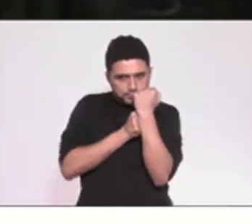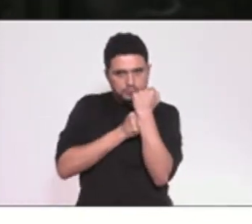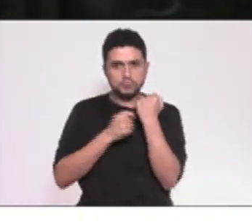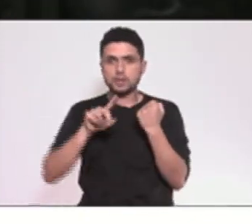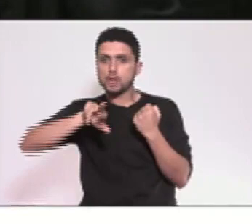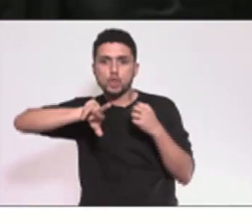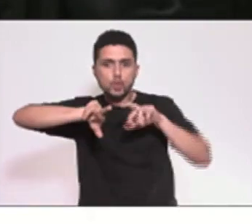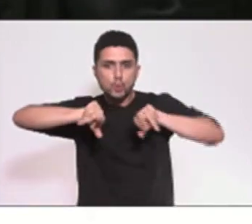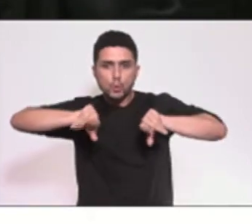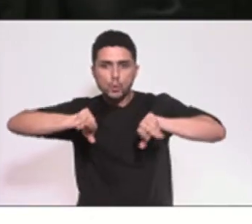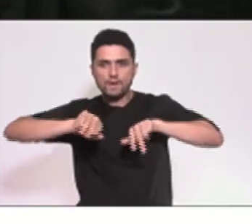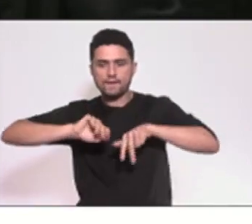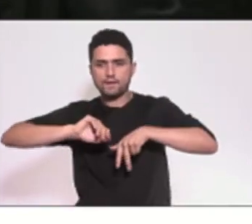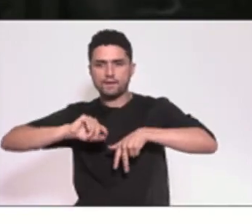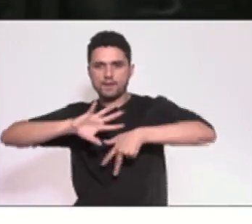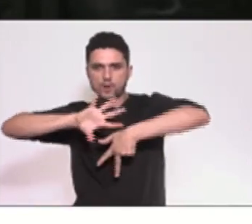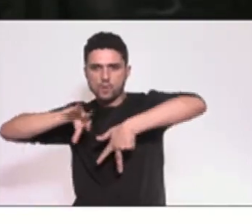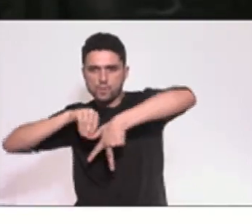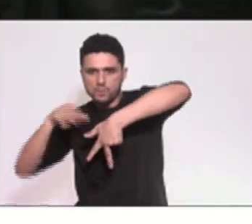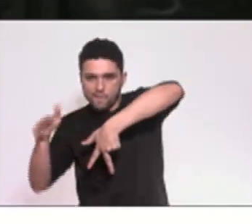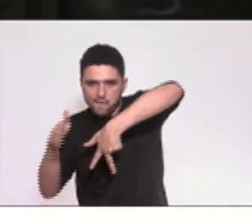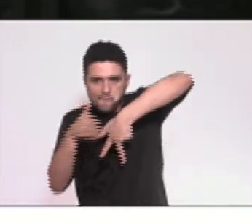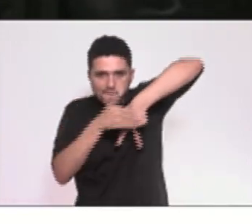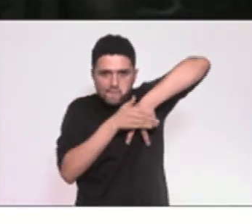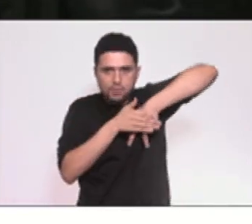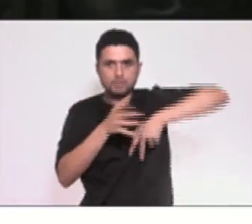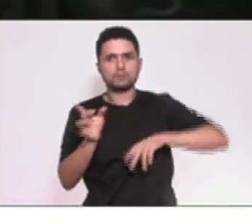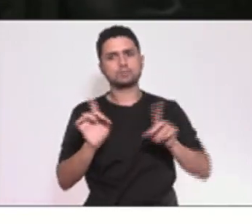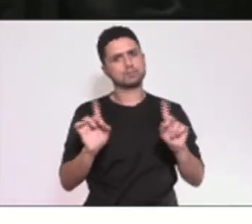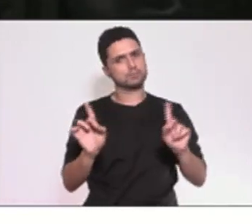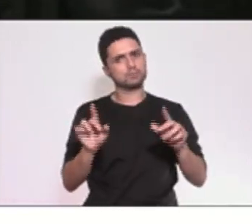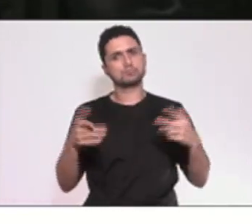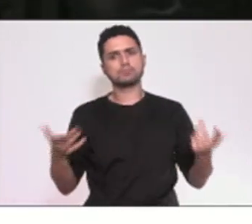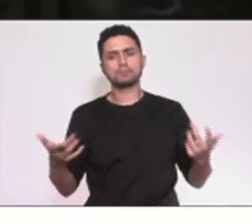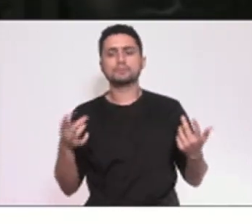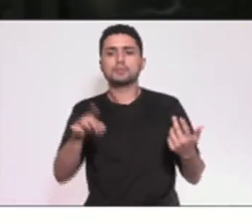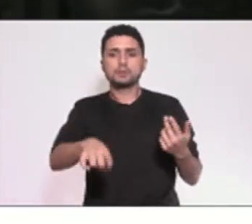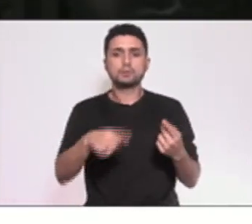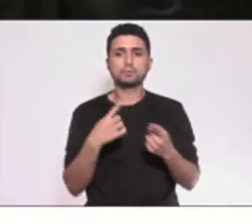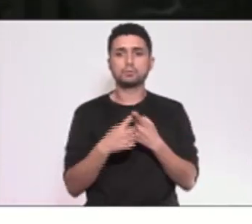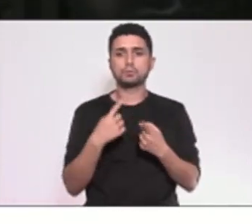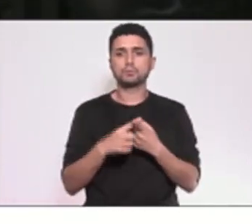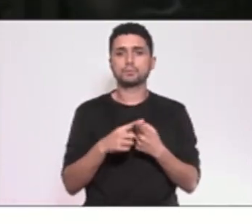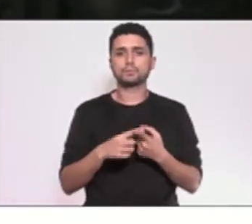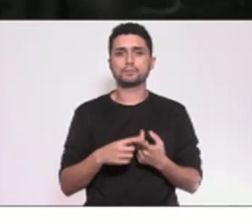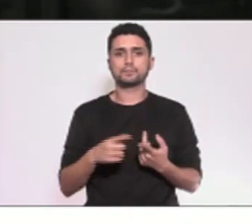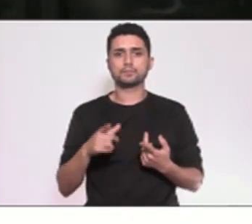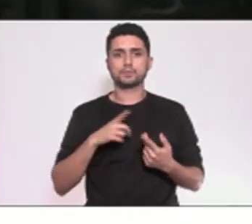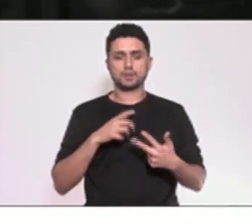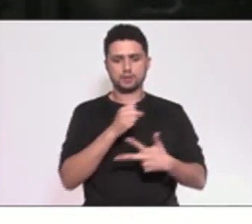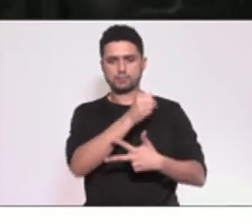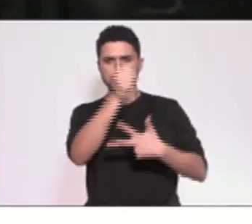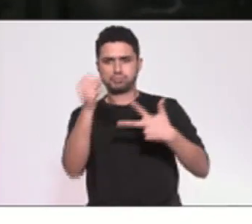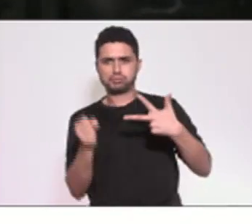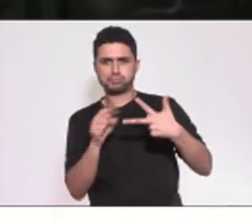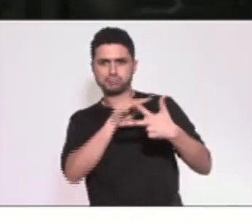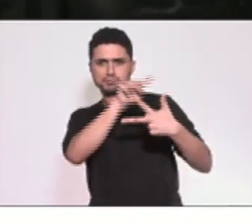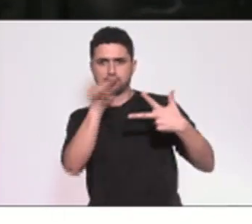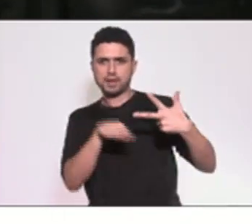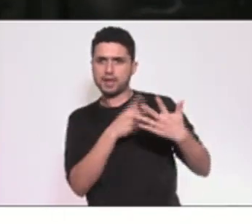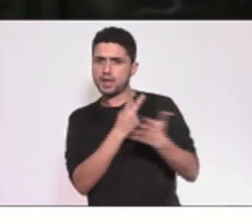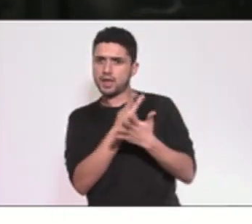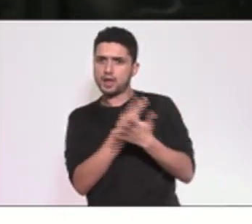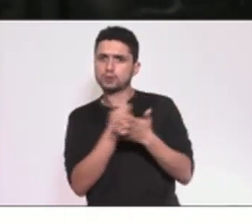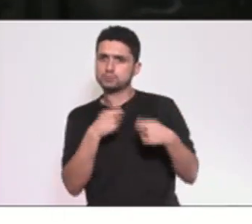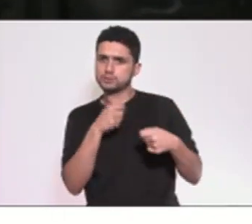As imunidades se prestam a impedir a interferência indevida de um poder no outro.